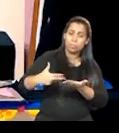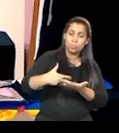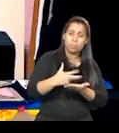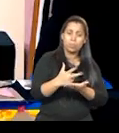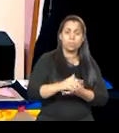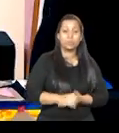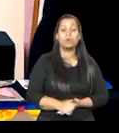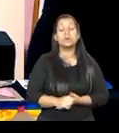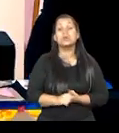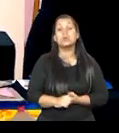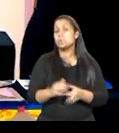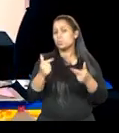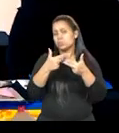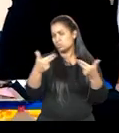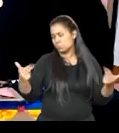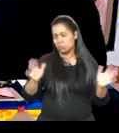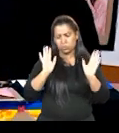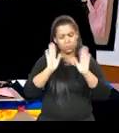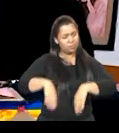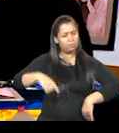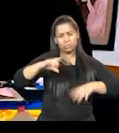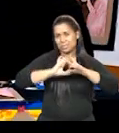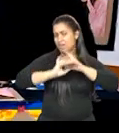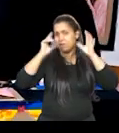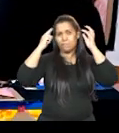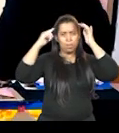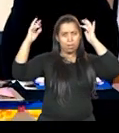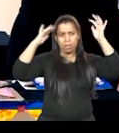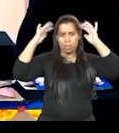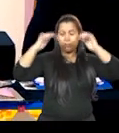e muitos outros materiais. Use a sua imaginação.